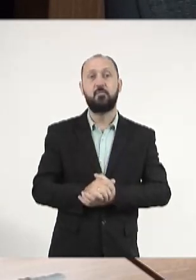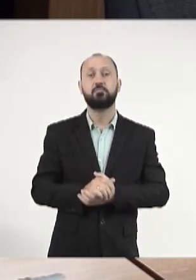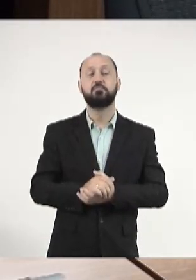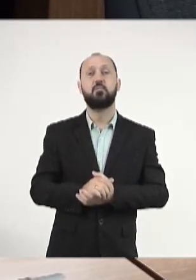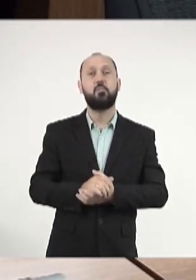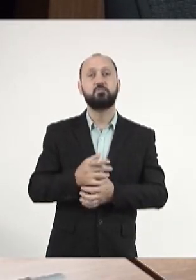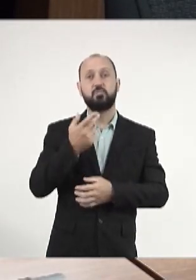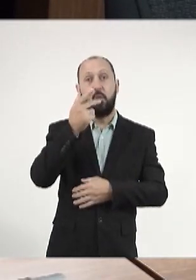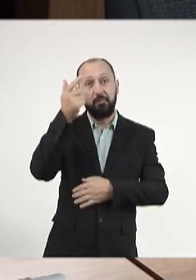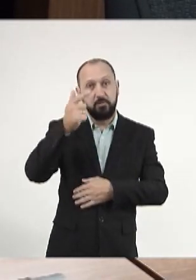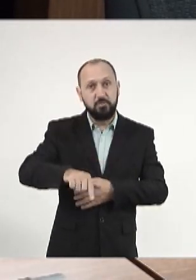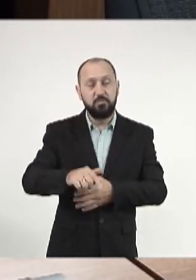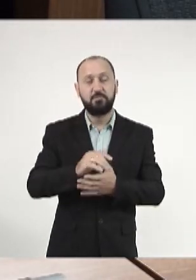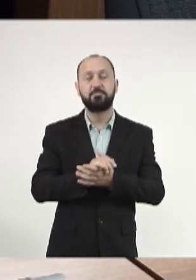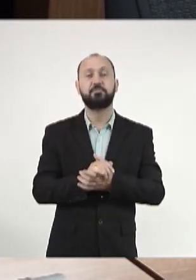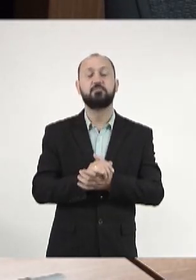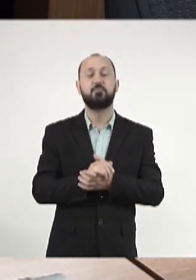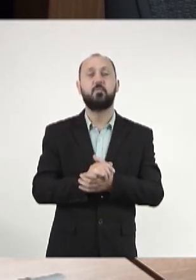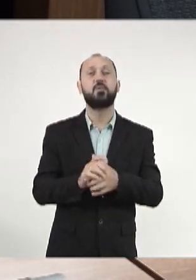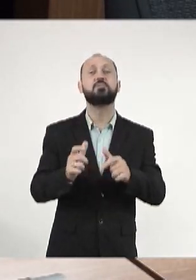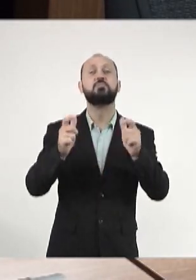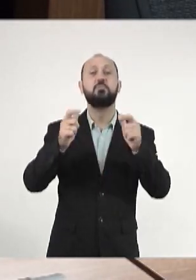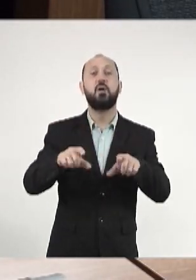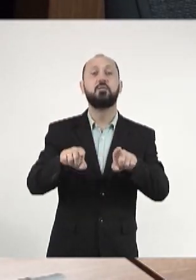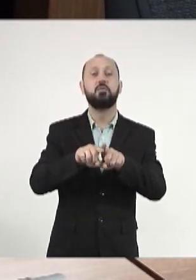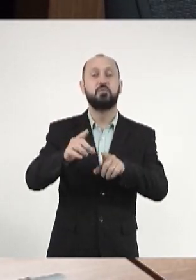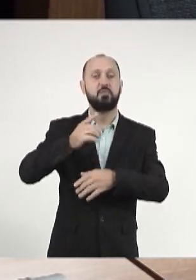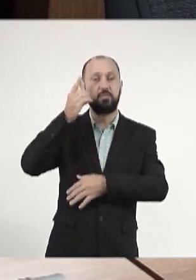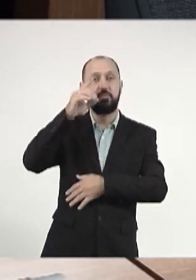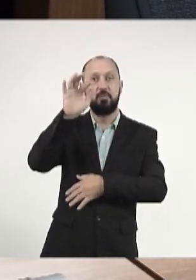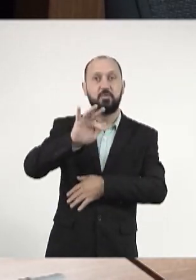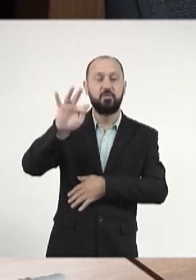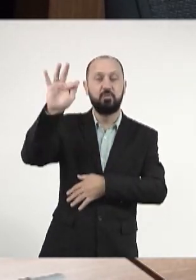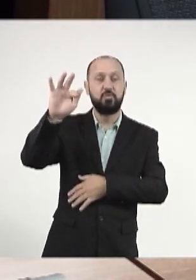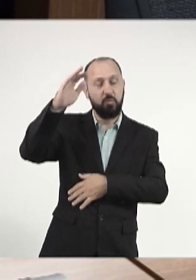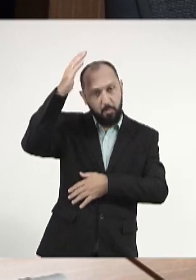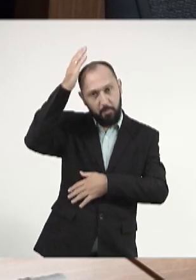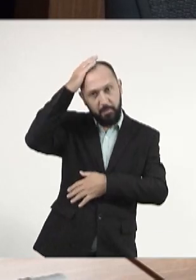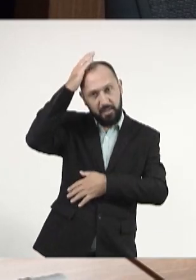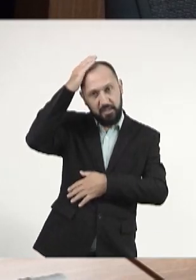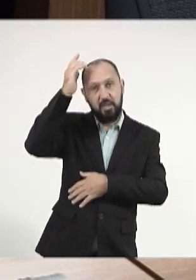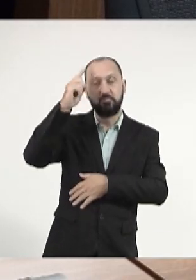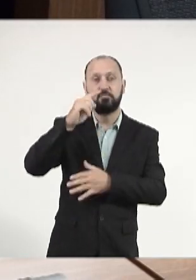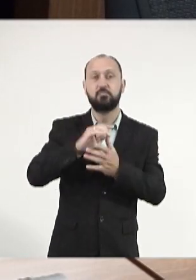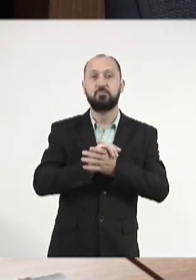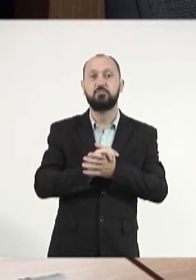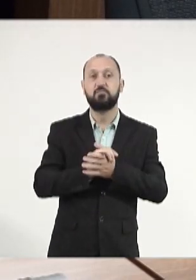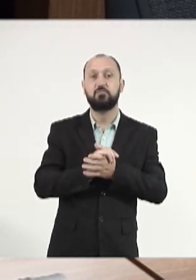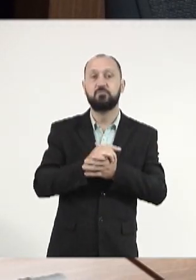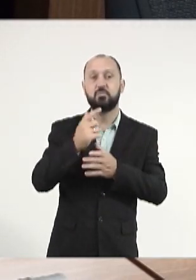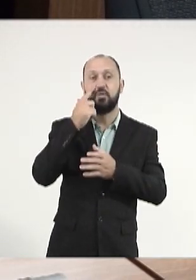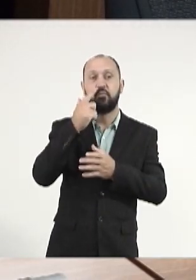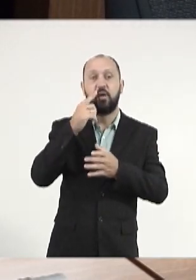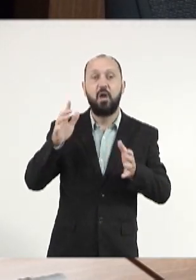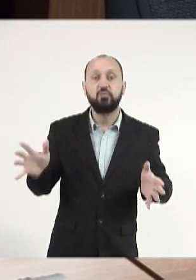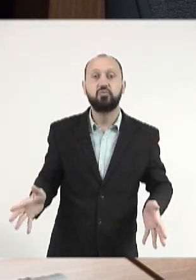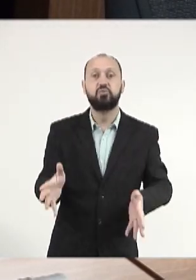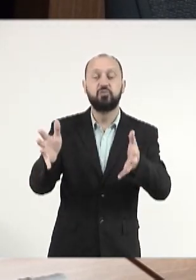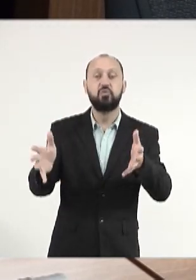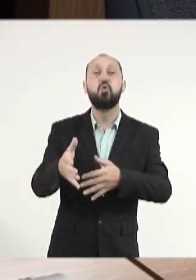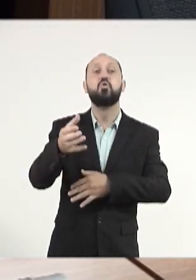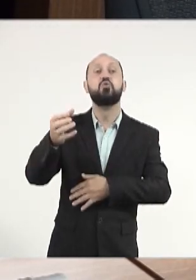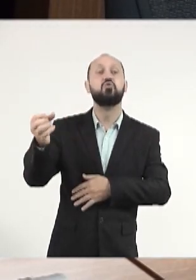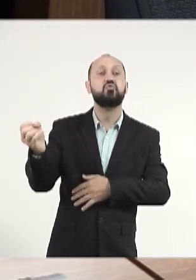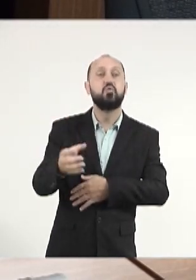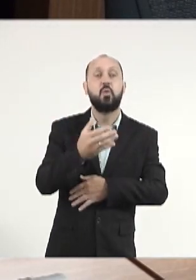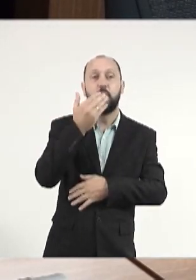E digo mais, senhor presidente, esteve no local também um deputado federal do Paraná, que foi lá incitar